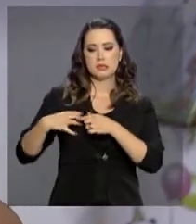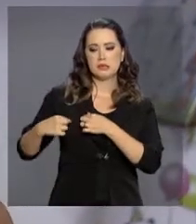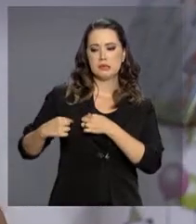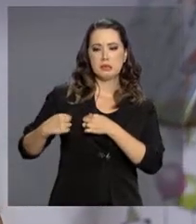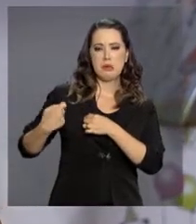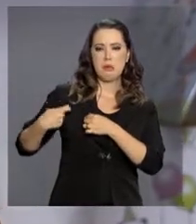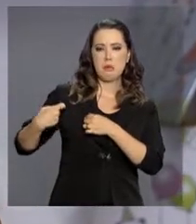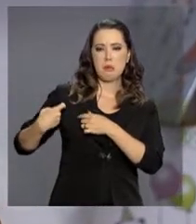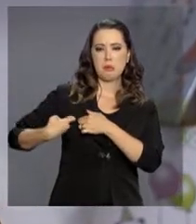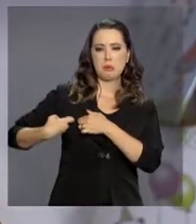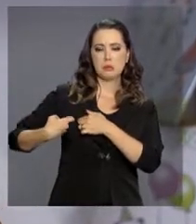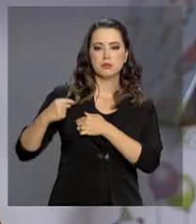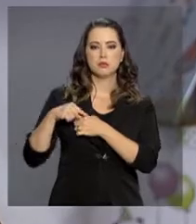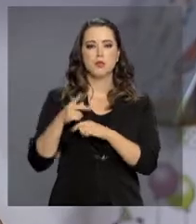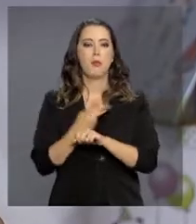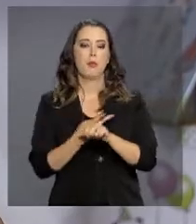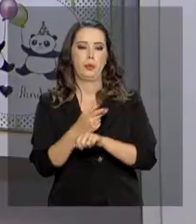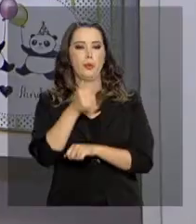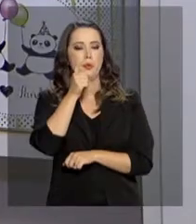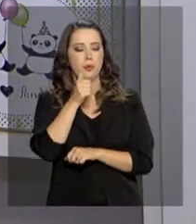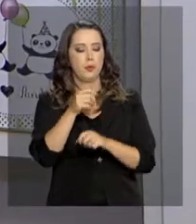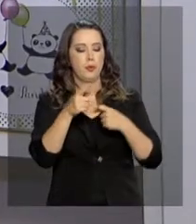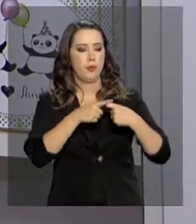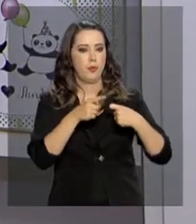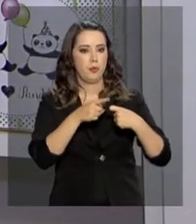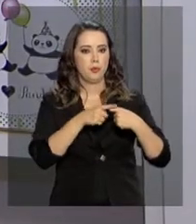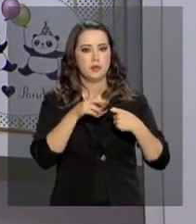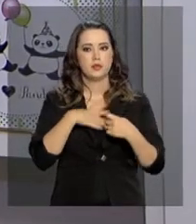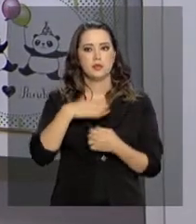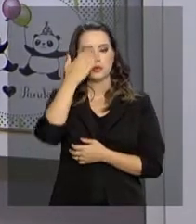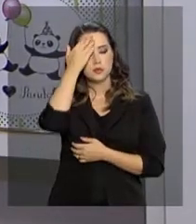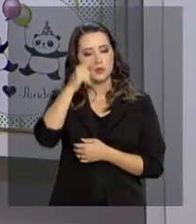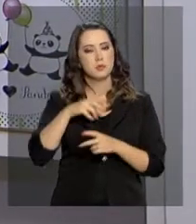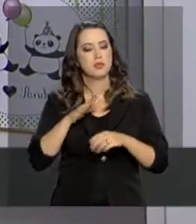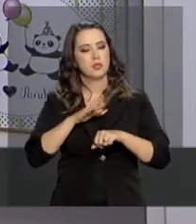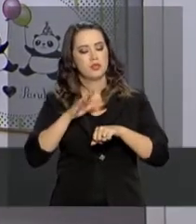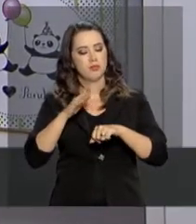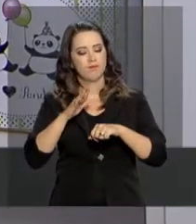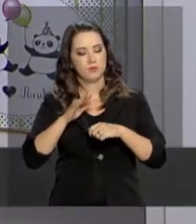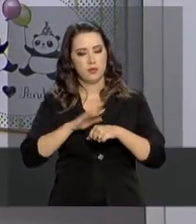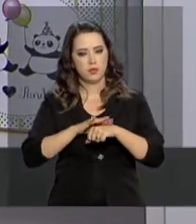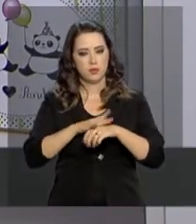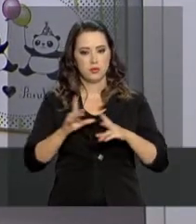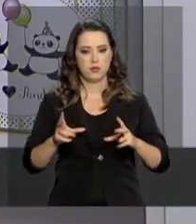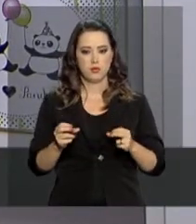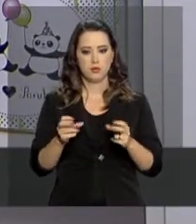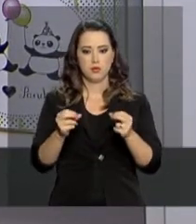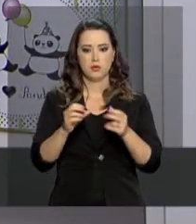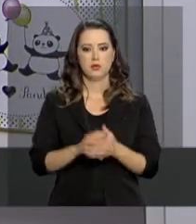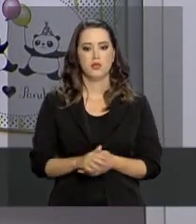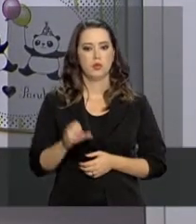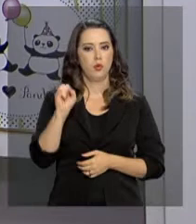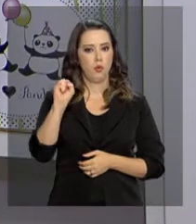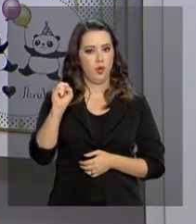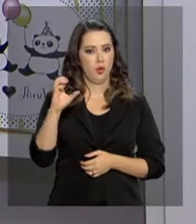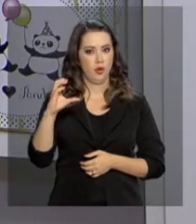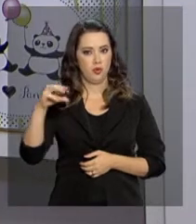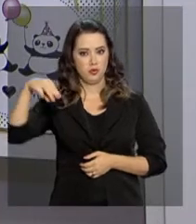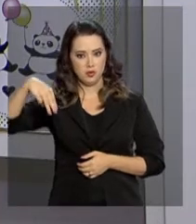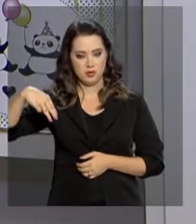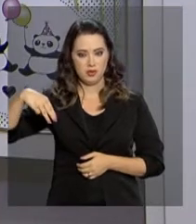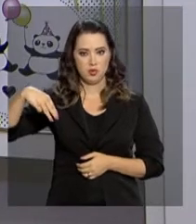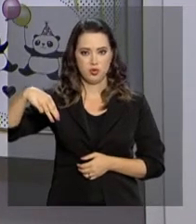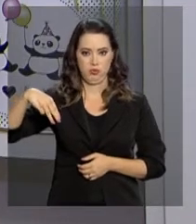veio o diagnóstico, câncer de mama. Eu já estava com 8 centímetros, um tamanho já bastante grande para a mama,